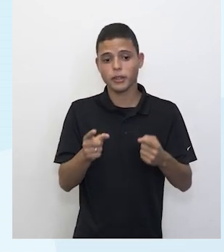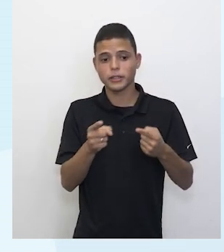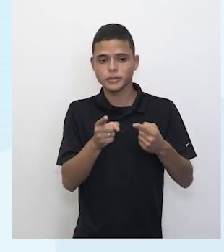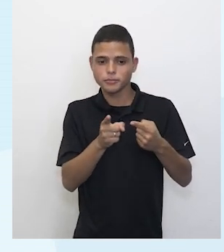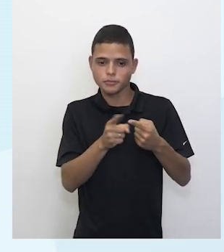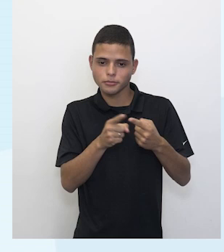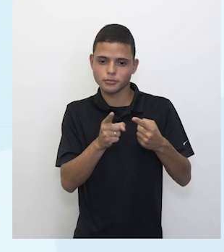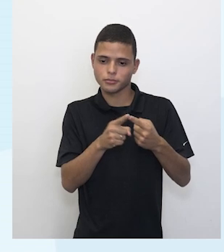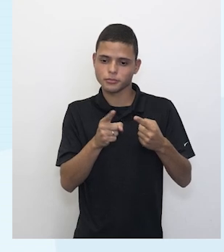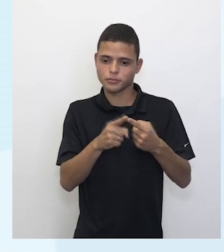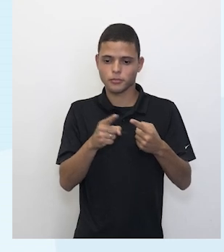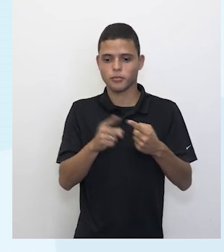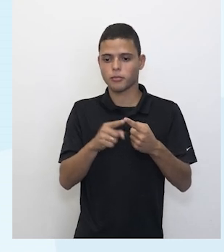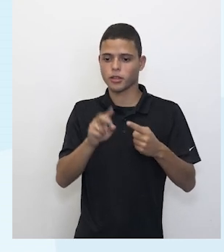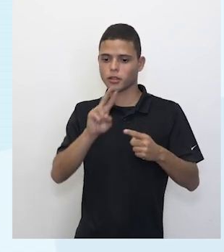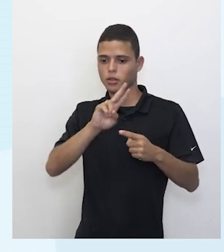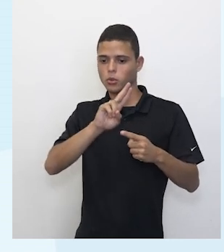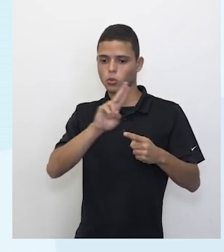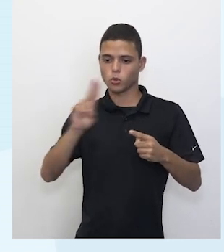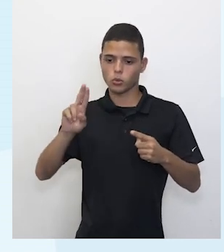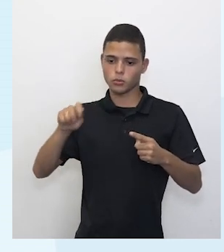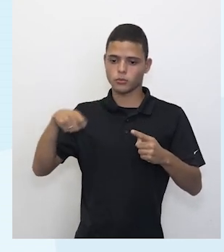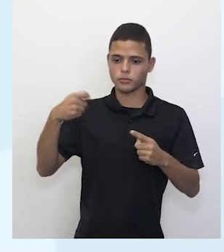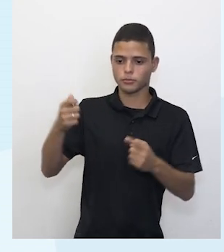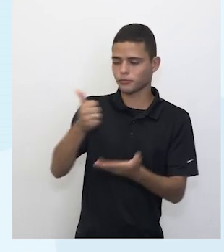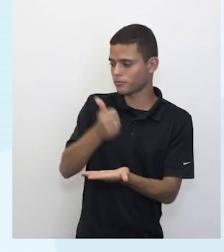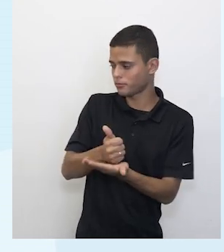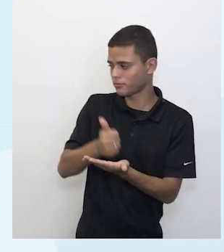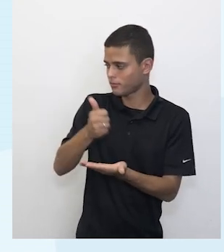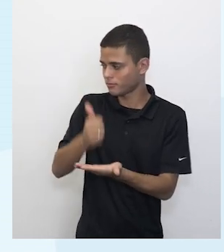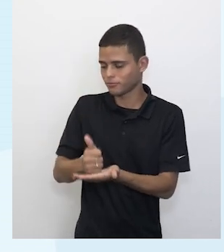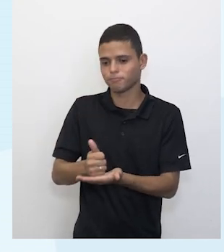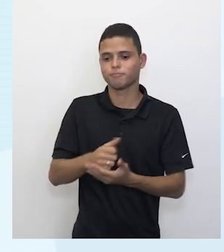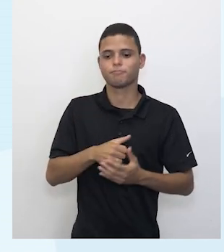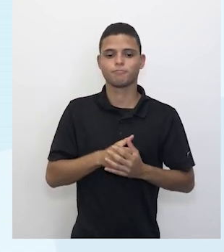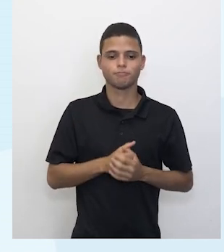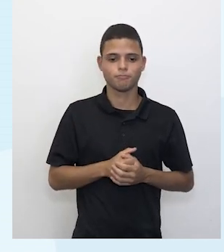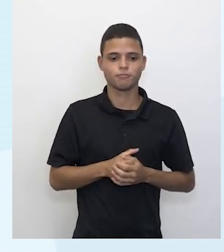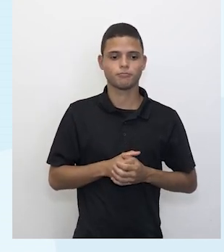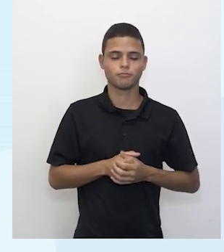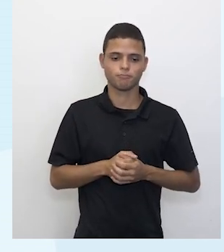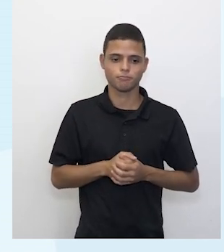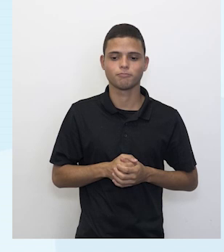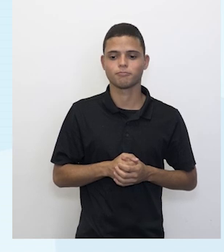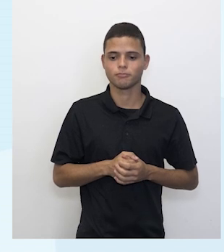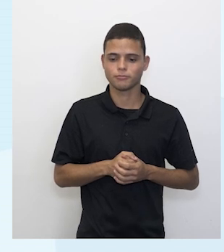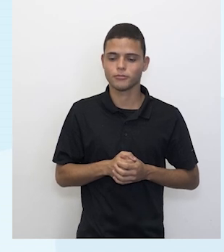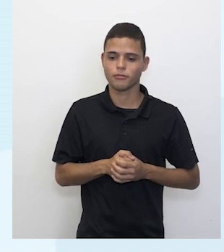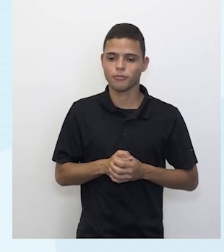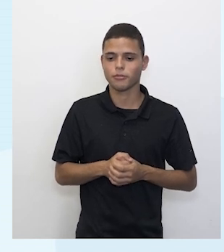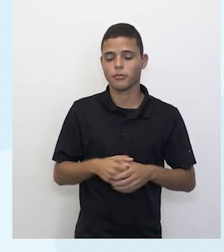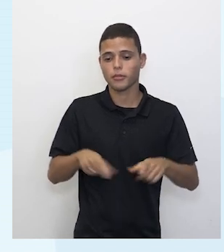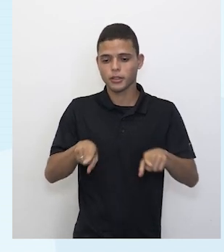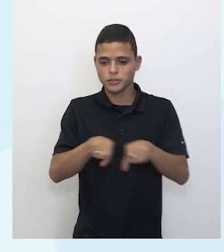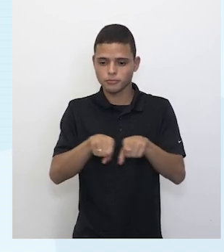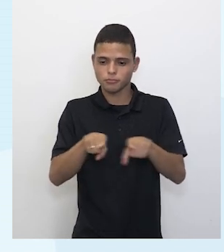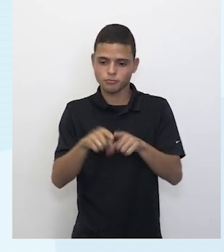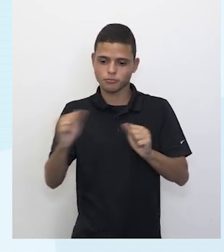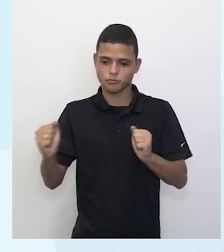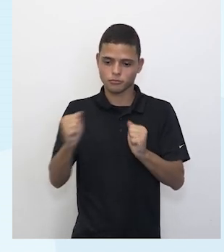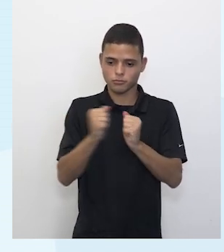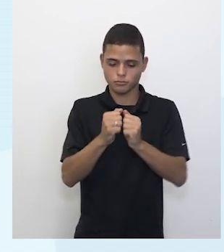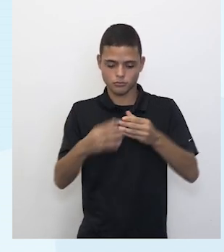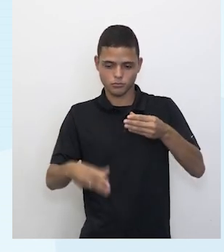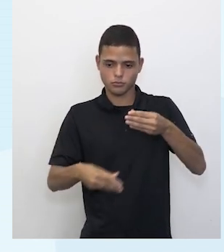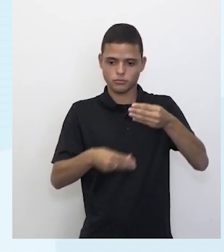próxima quinta-feira, dia 27, ainda dentro desta habilidade, questionar o papel social do Estado e das leis, se